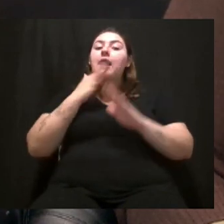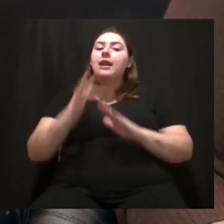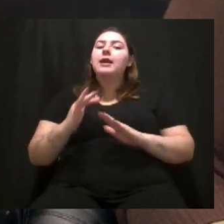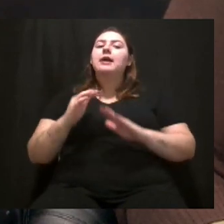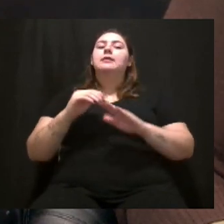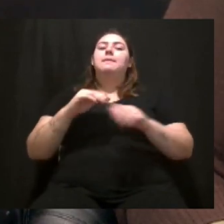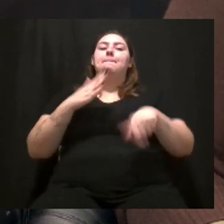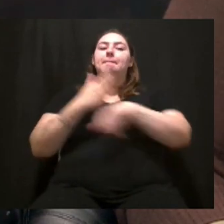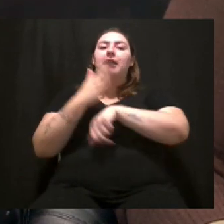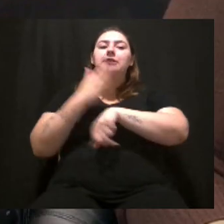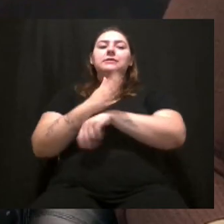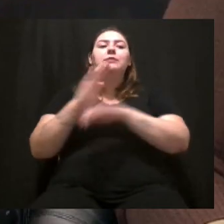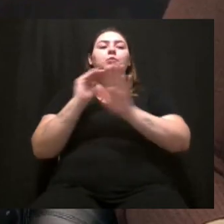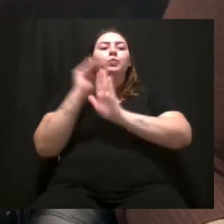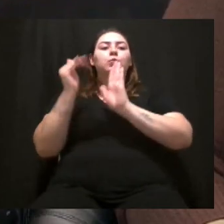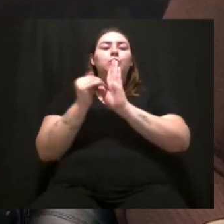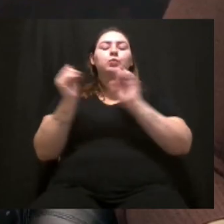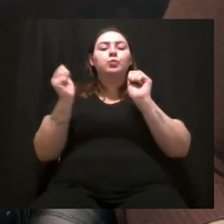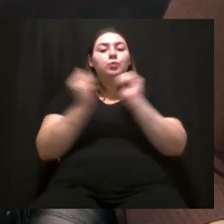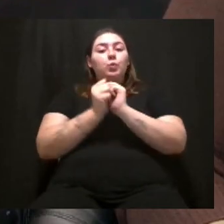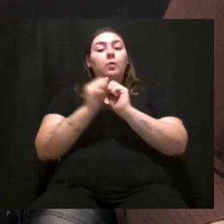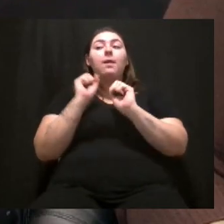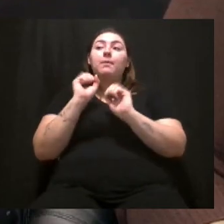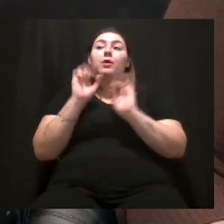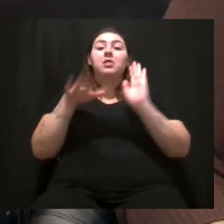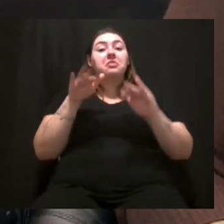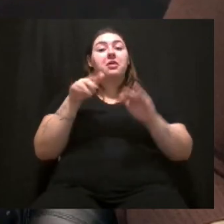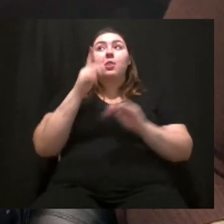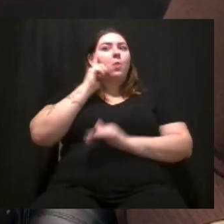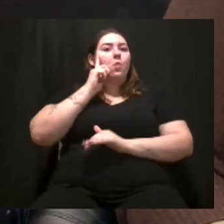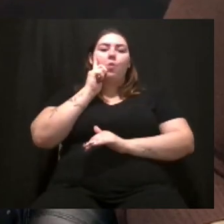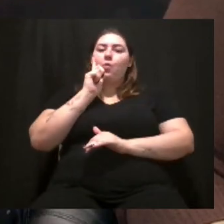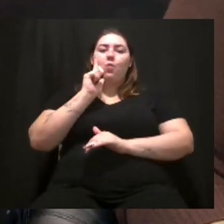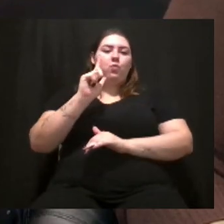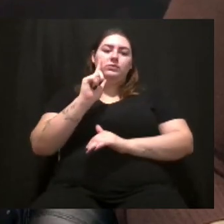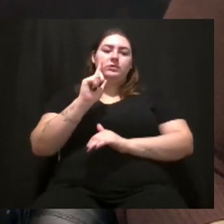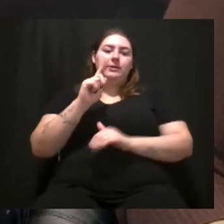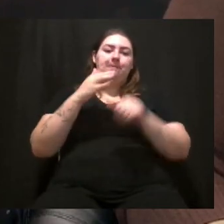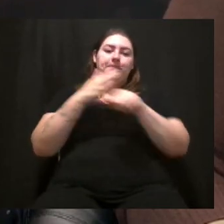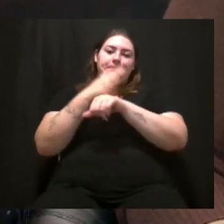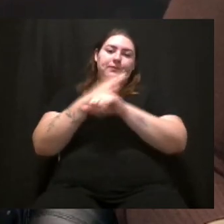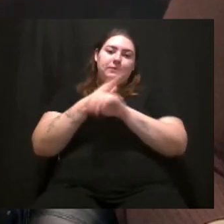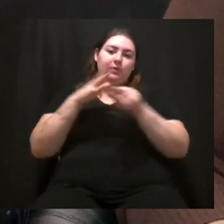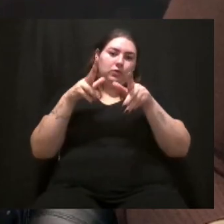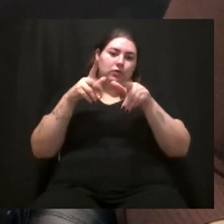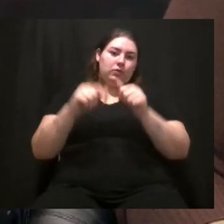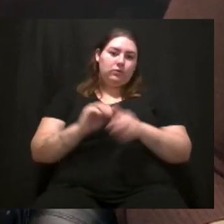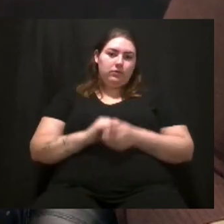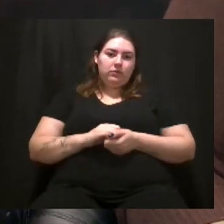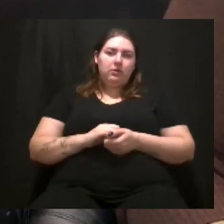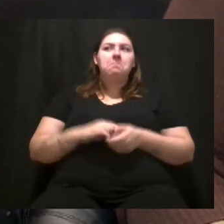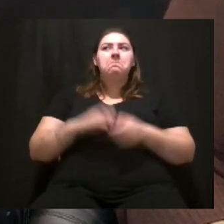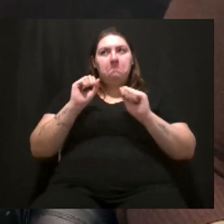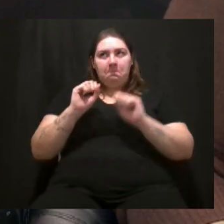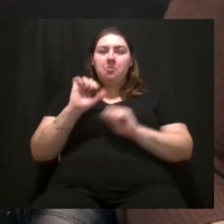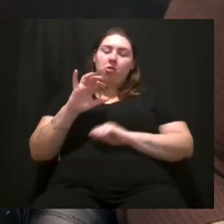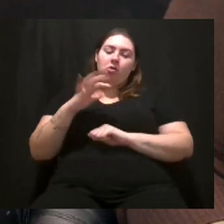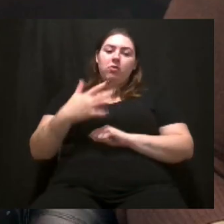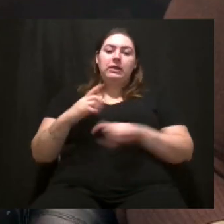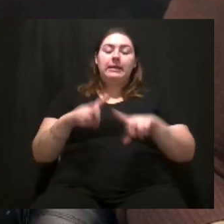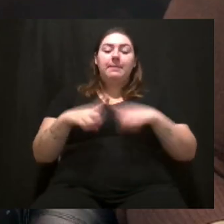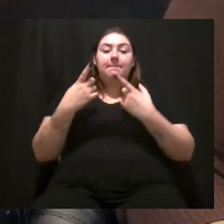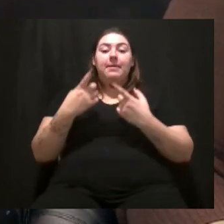colegas. Pode ser que não consiga participar de todas, pode acontecer, mas é muito importante